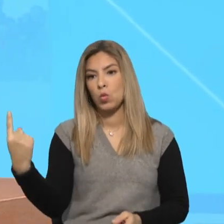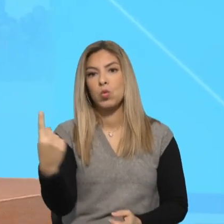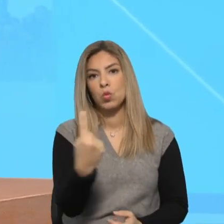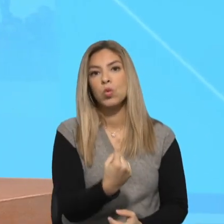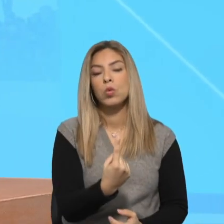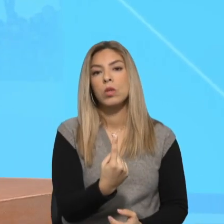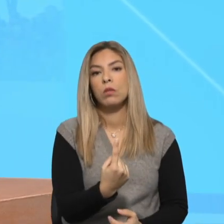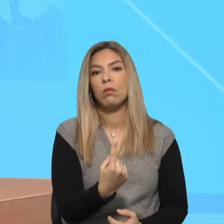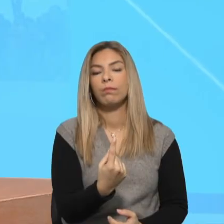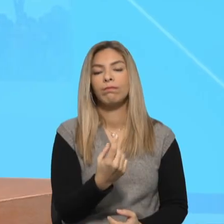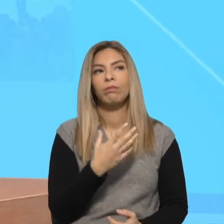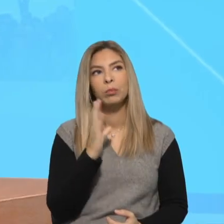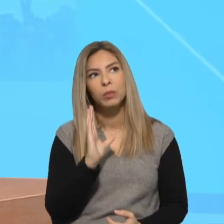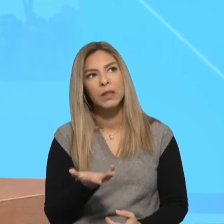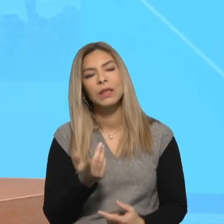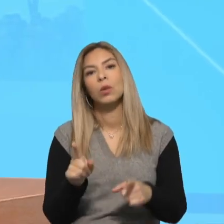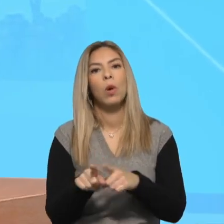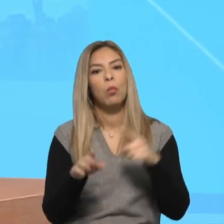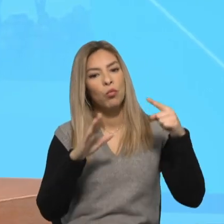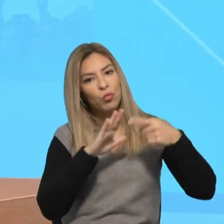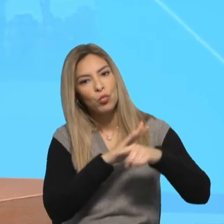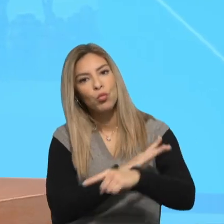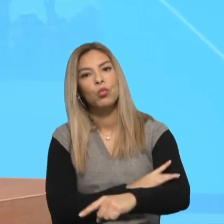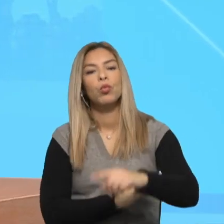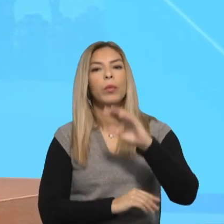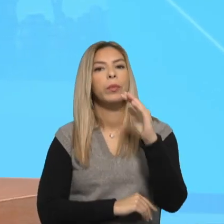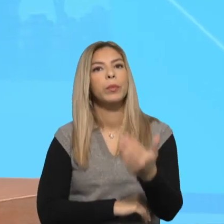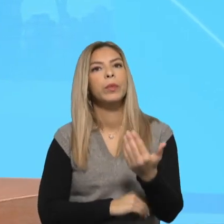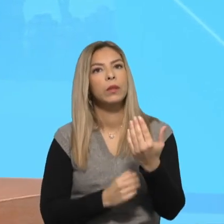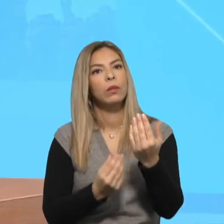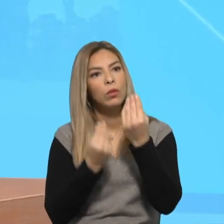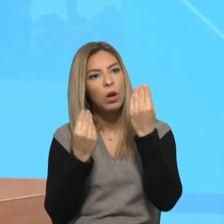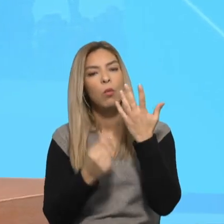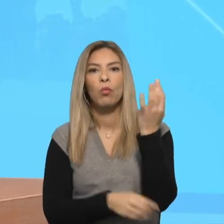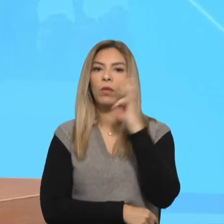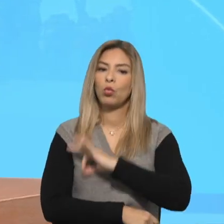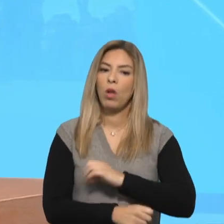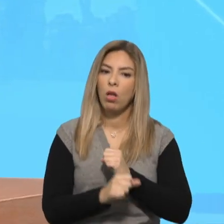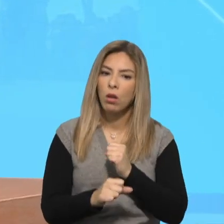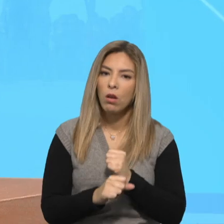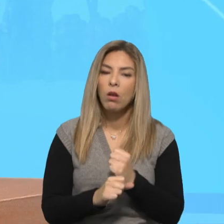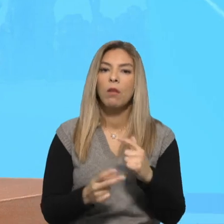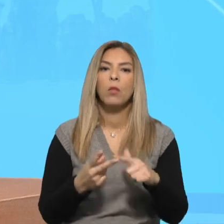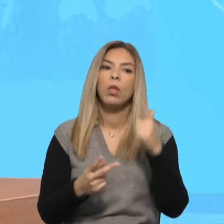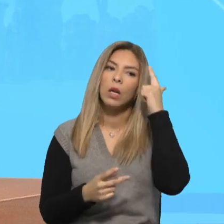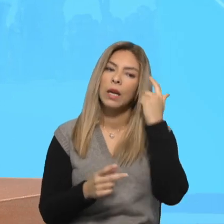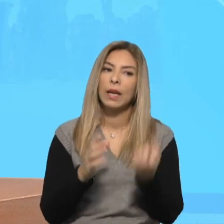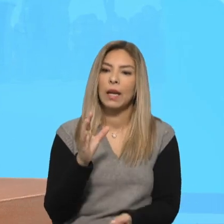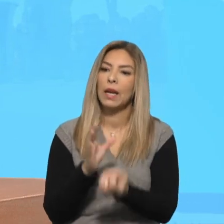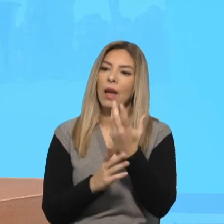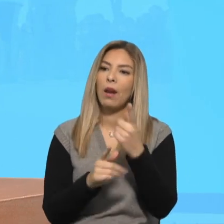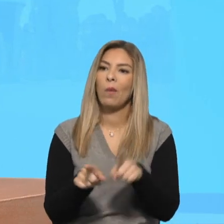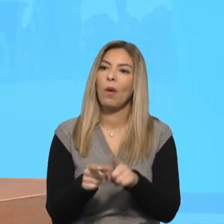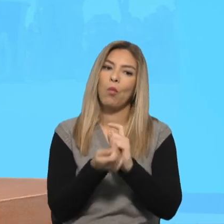bocadinho mais longe, que precisa de aprofundar a sua experiência também de profissional, como missão, como criação do mundo, portanto, toda